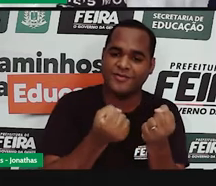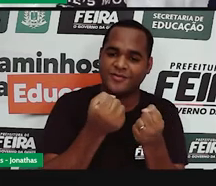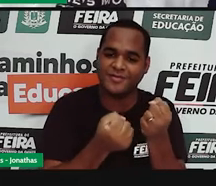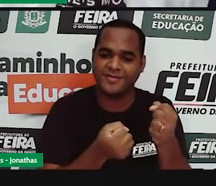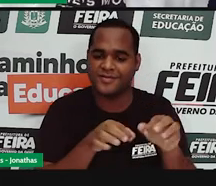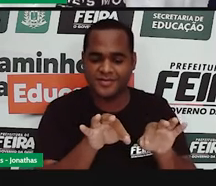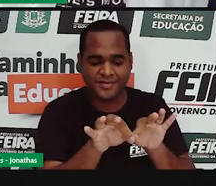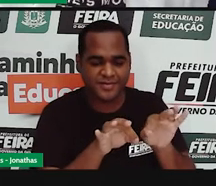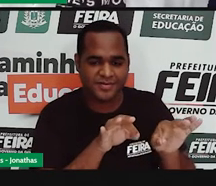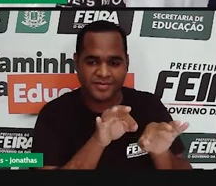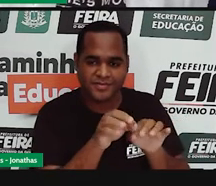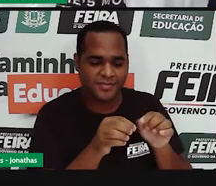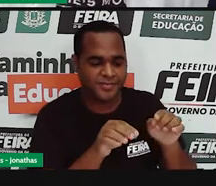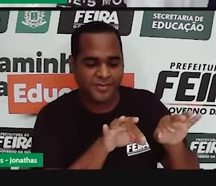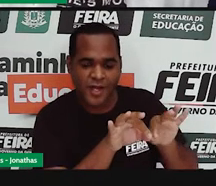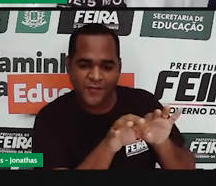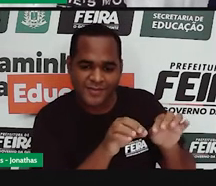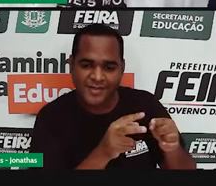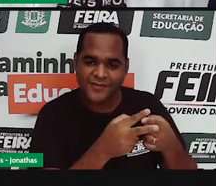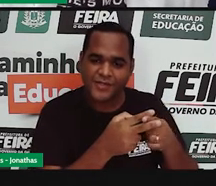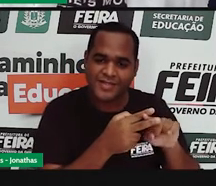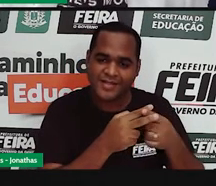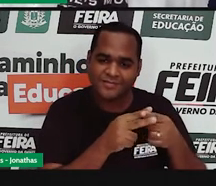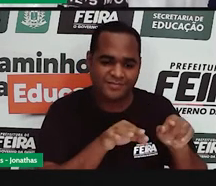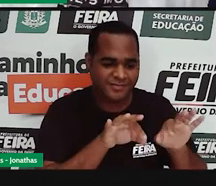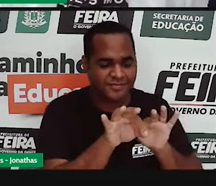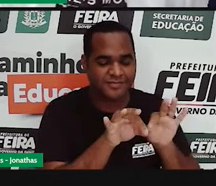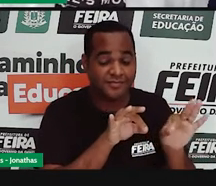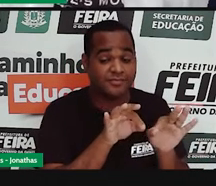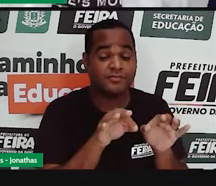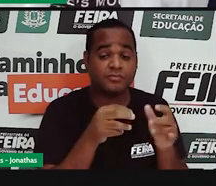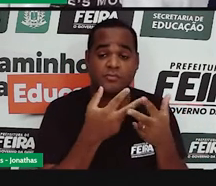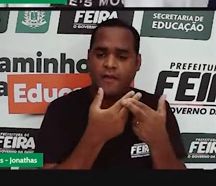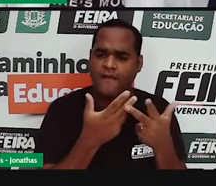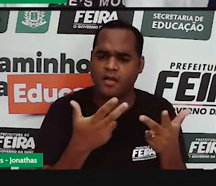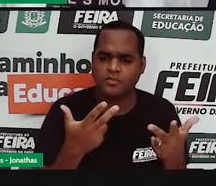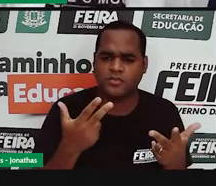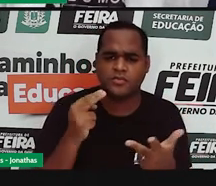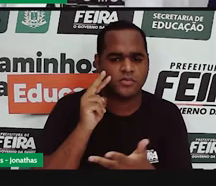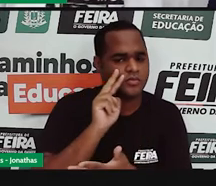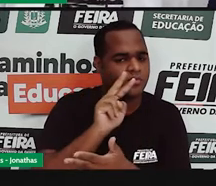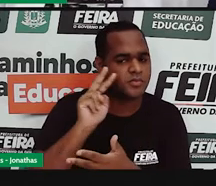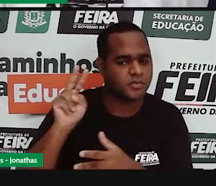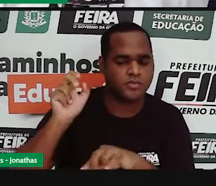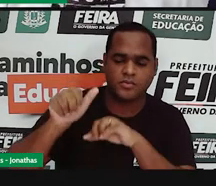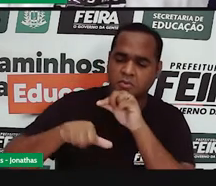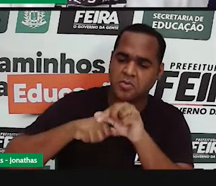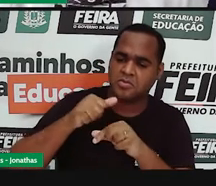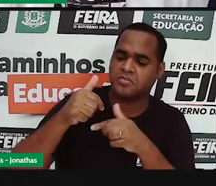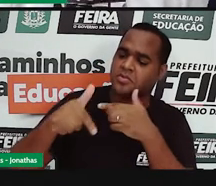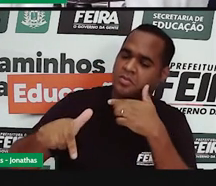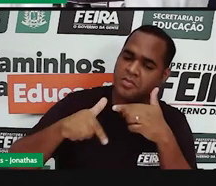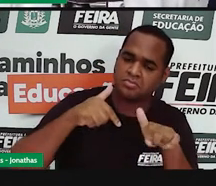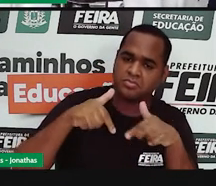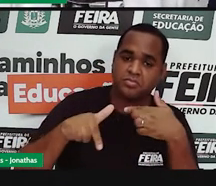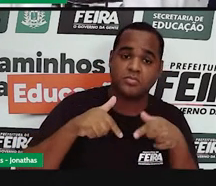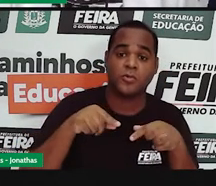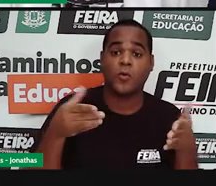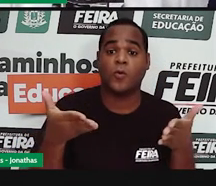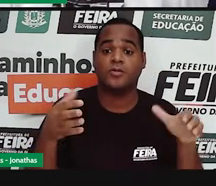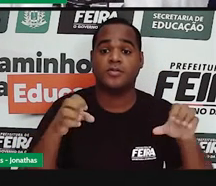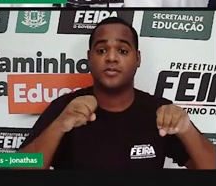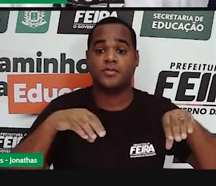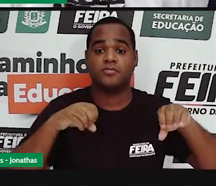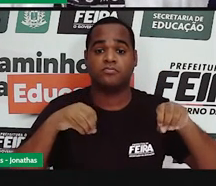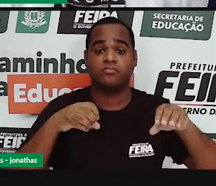na construção de um automóvel. Então, a gente está vendo aí diversas formas de trabalho, mas na aula de